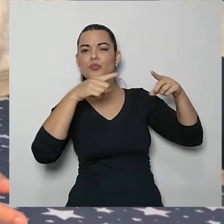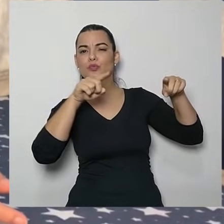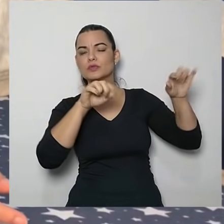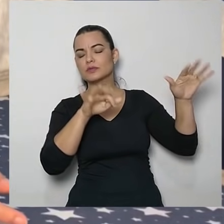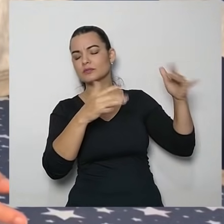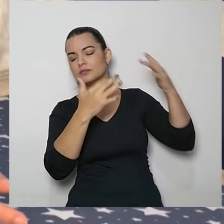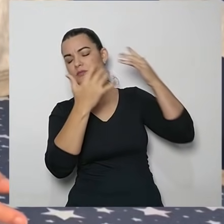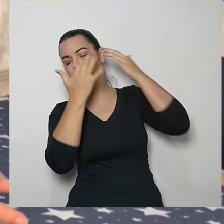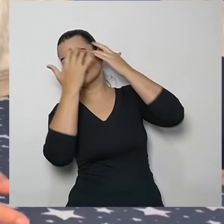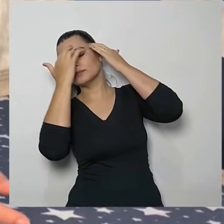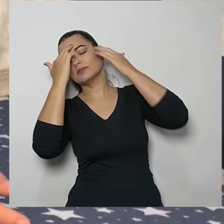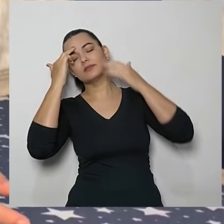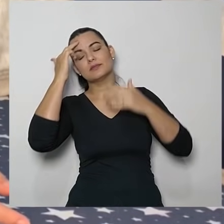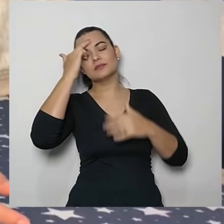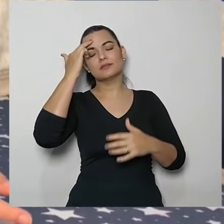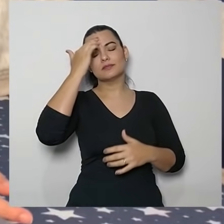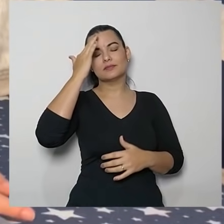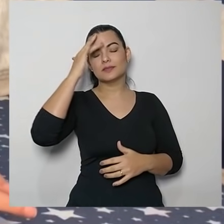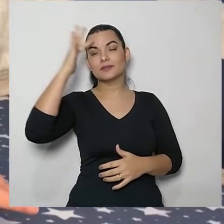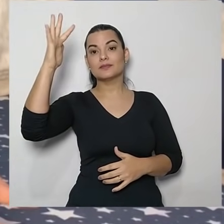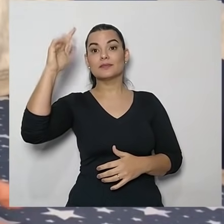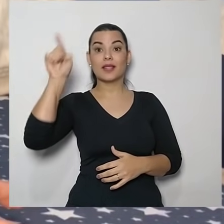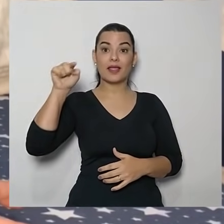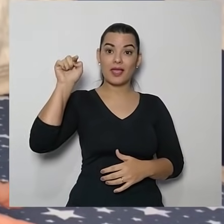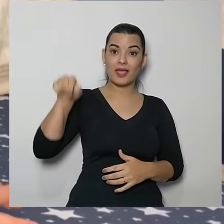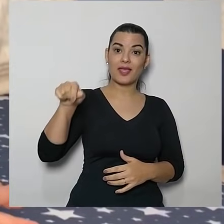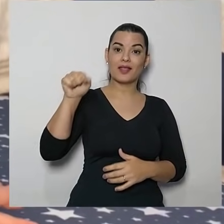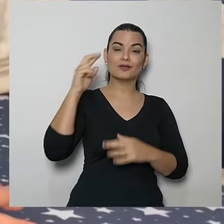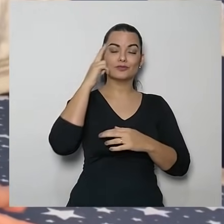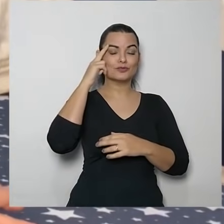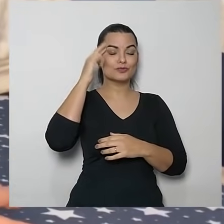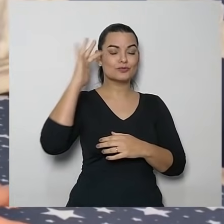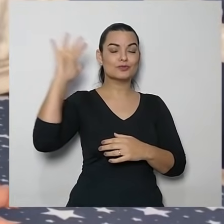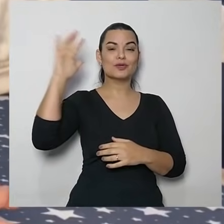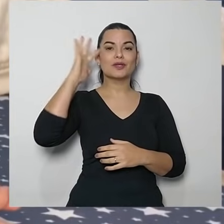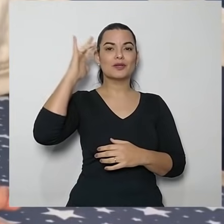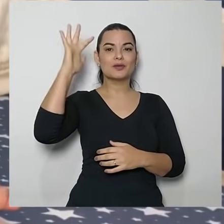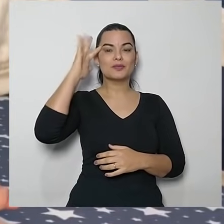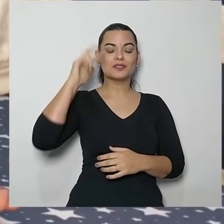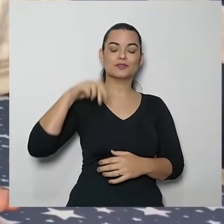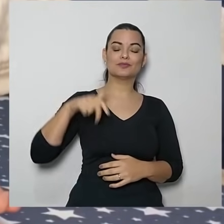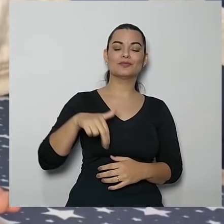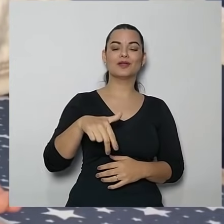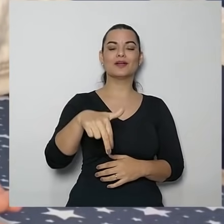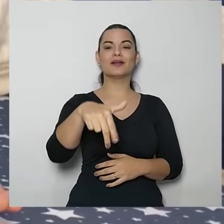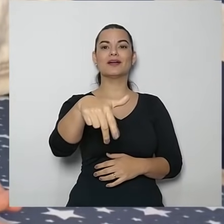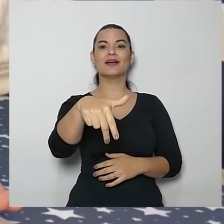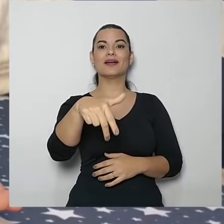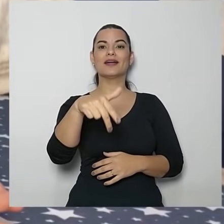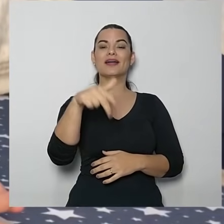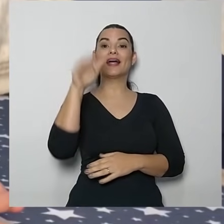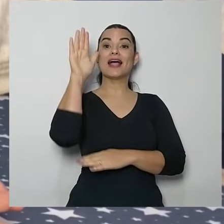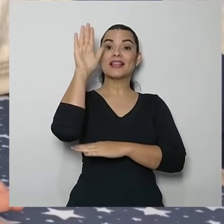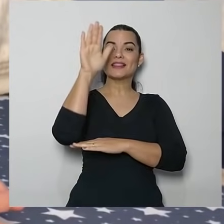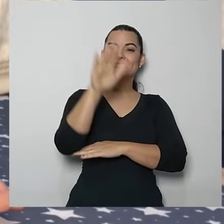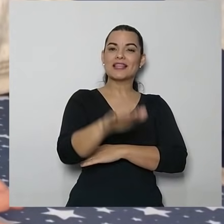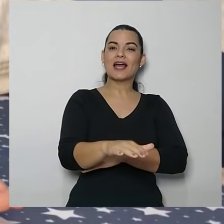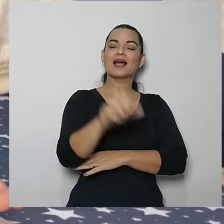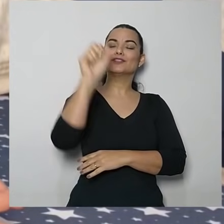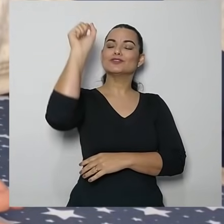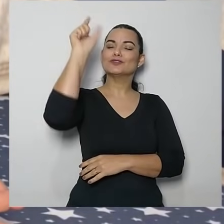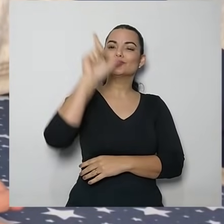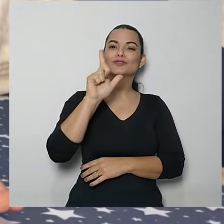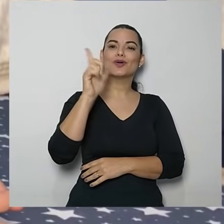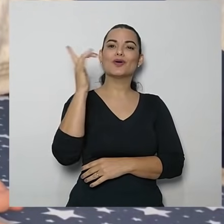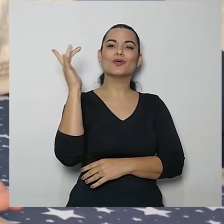estava caminhando em uma tarde de sol num campo de girassóis, escutando essa linda melodia. Num